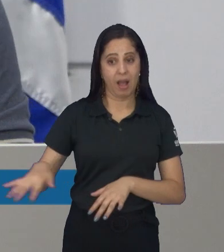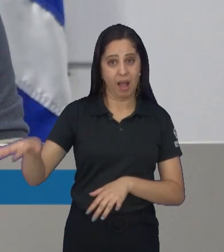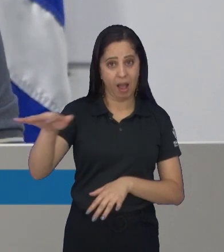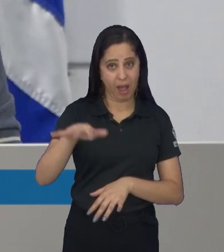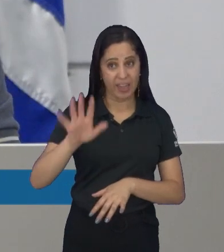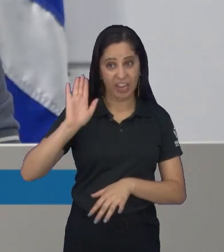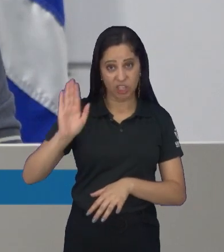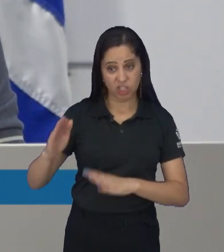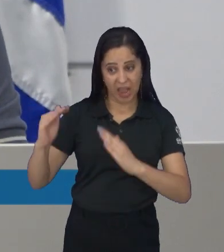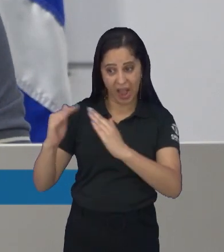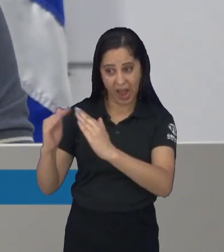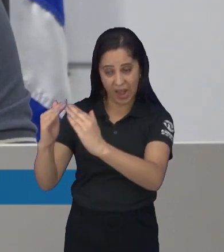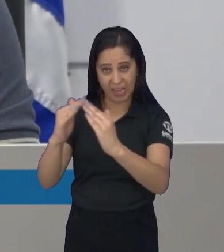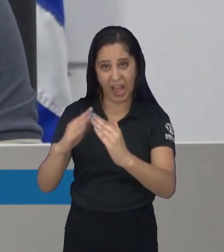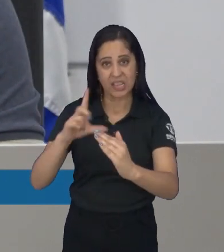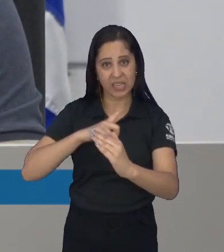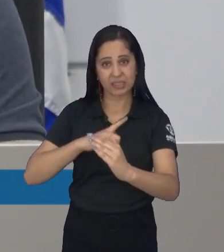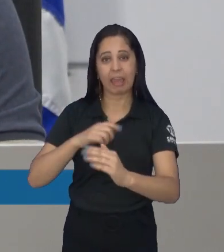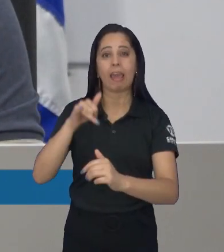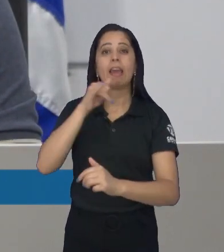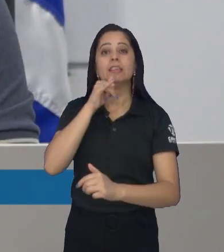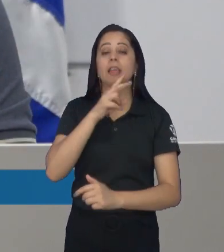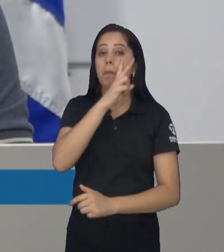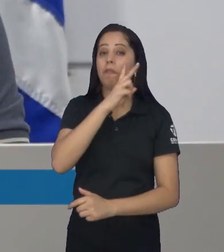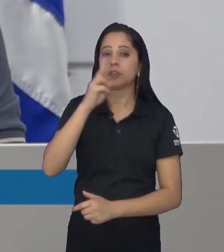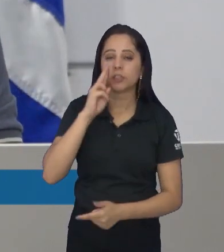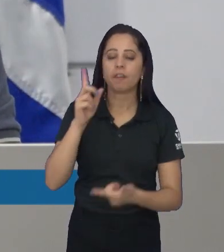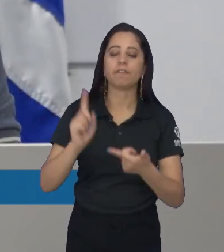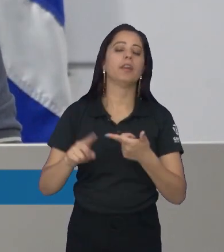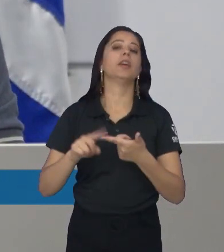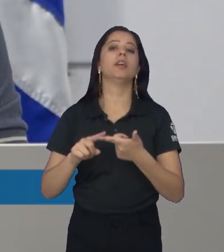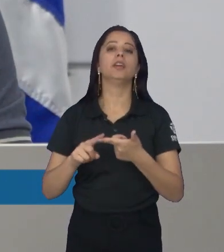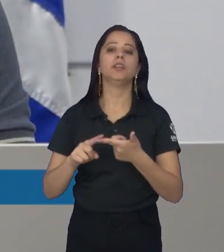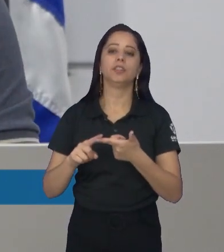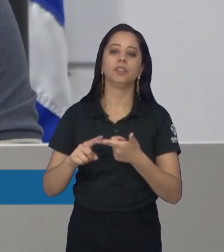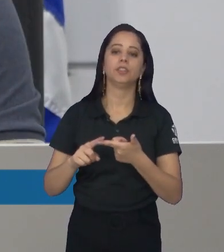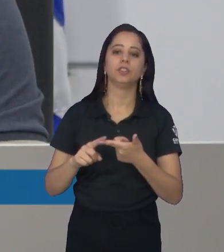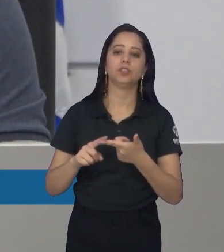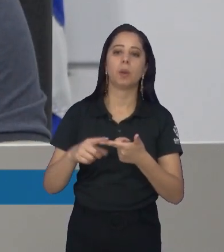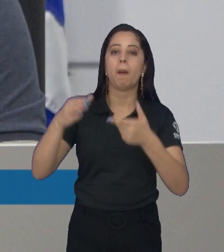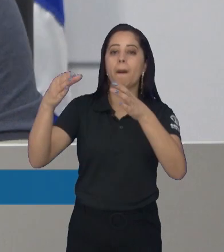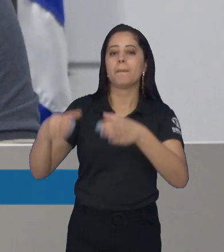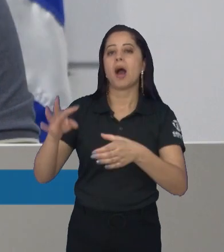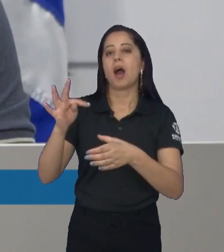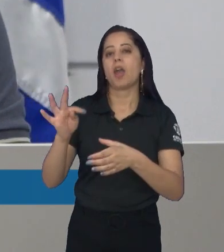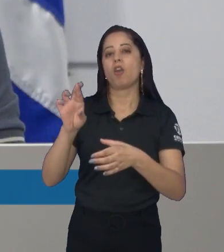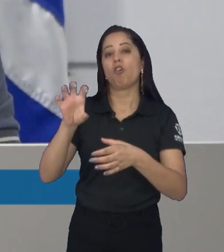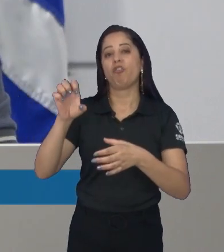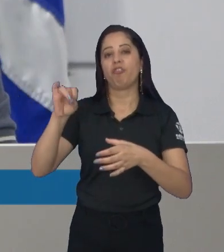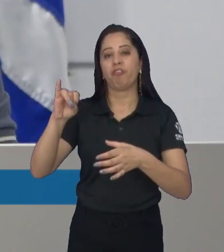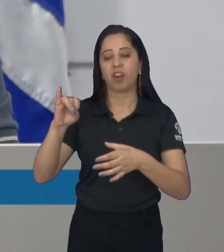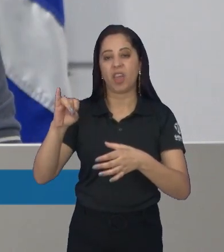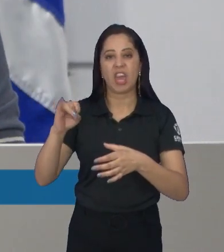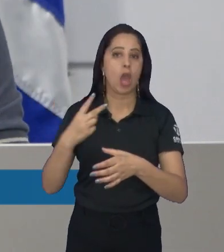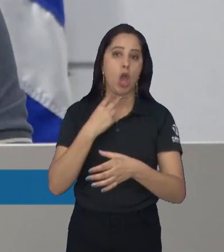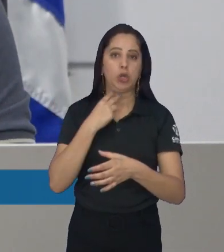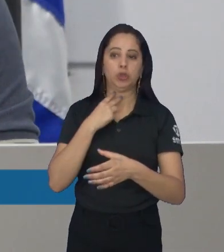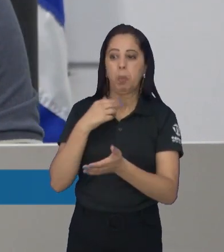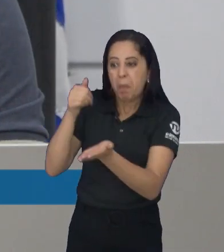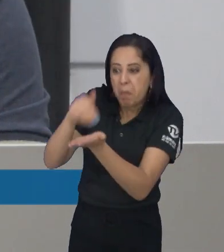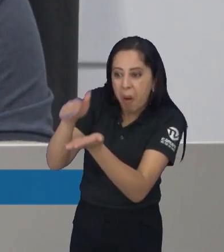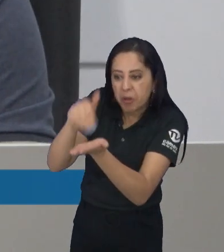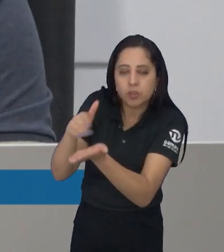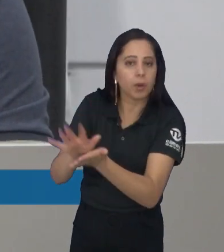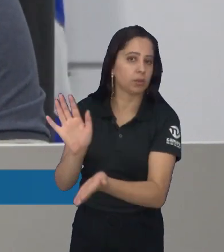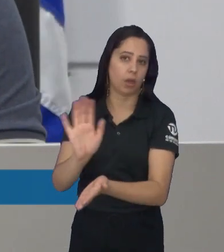ocupação Residencial exemplo da Vista Verde do americano três José nós não podemos tirar a população até porque a vista verde é uma GR